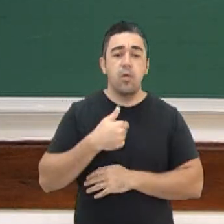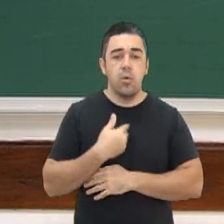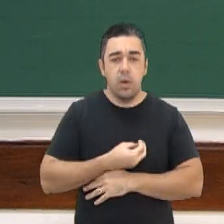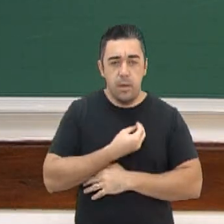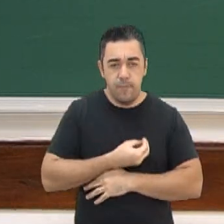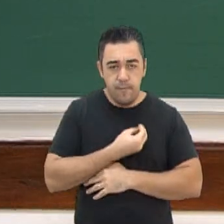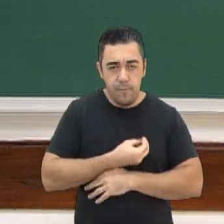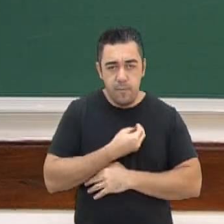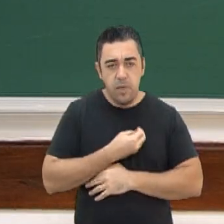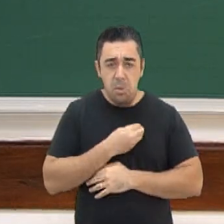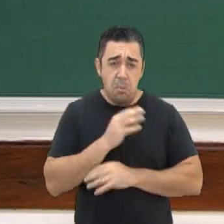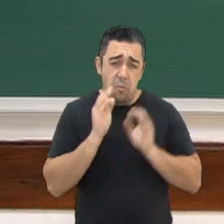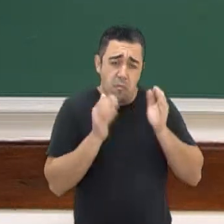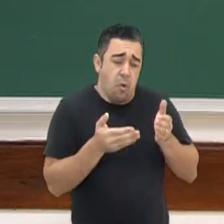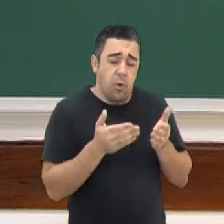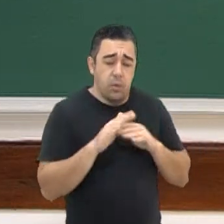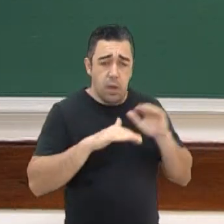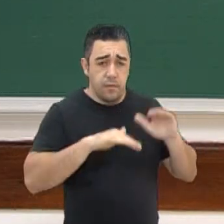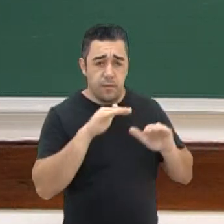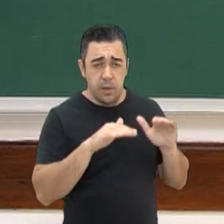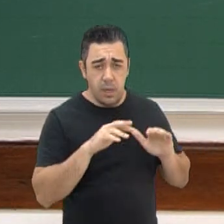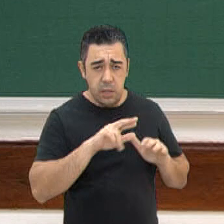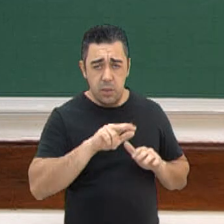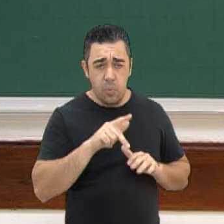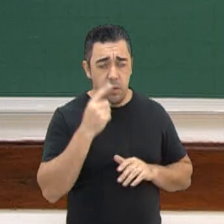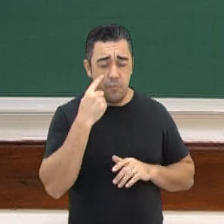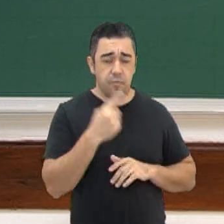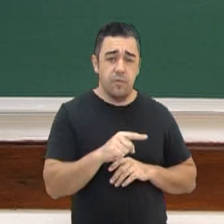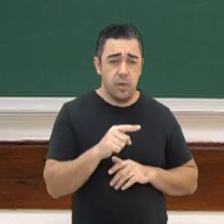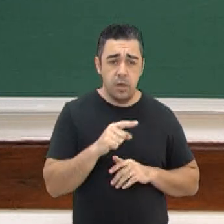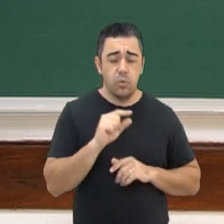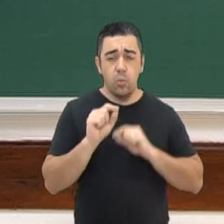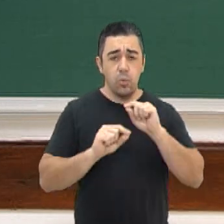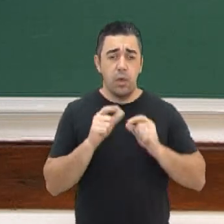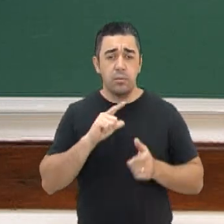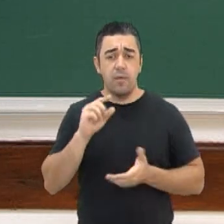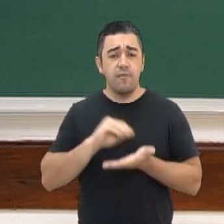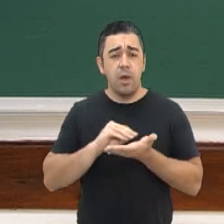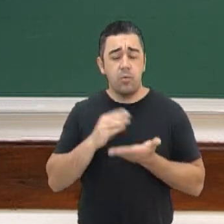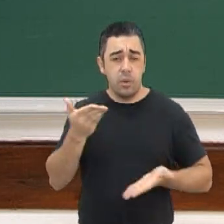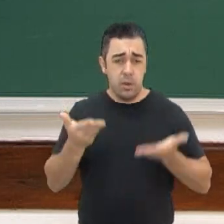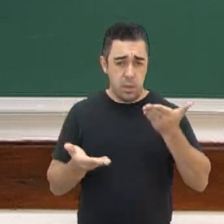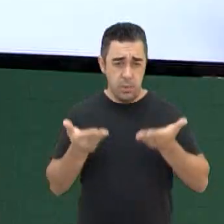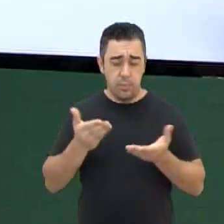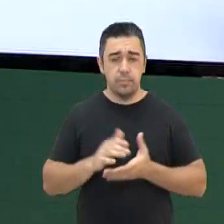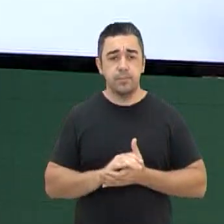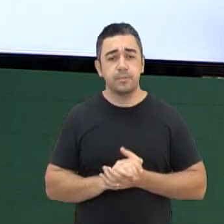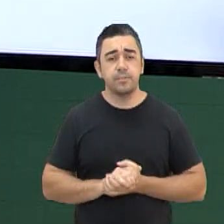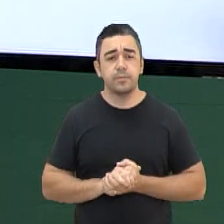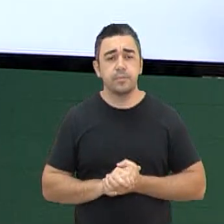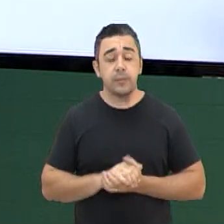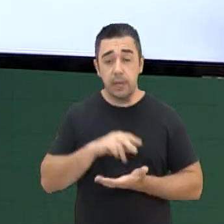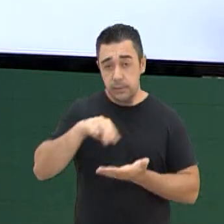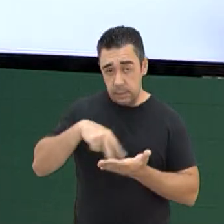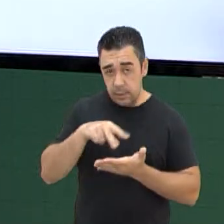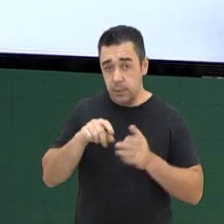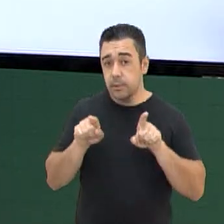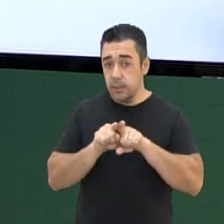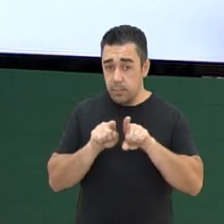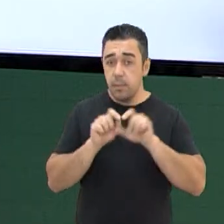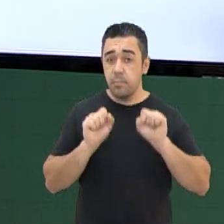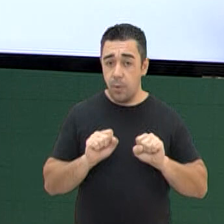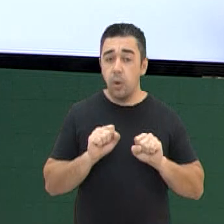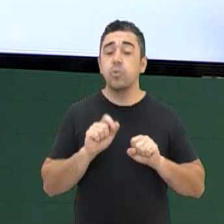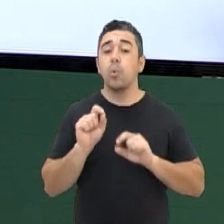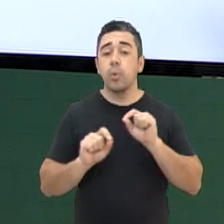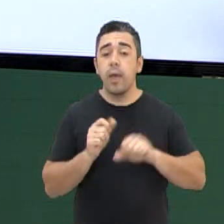vida, naquele aspecto que não está sendo contemplado, não está em equilíbrio naquele momento. A dança também pode ser uma